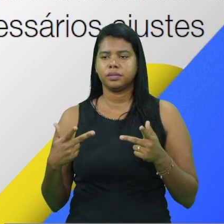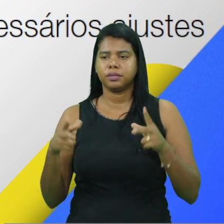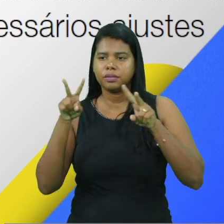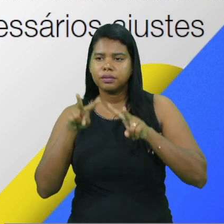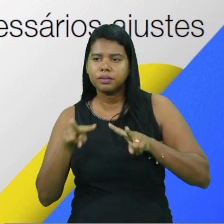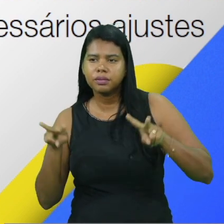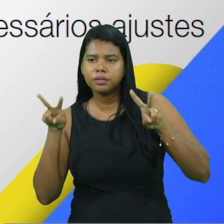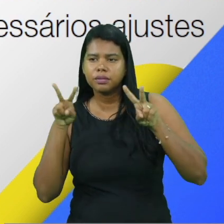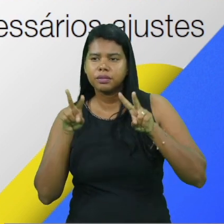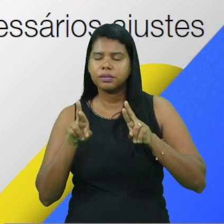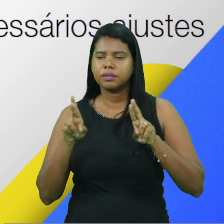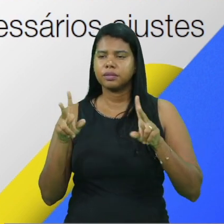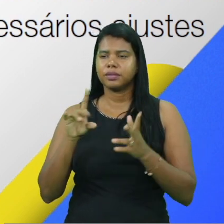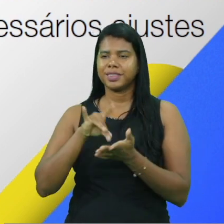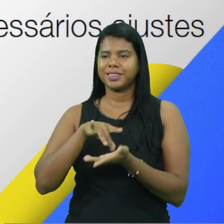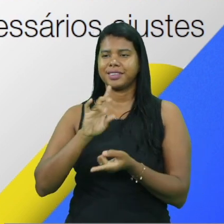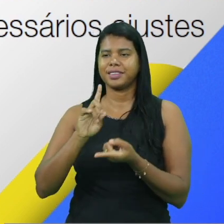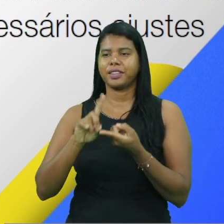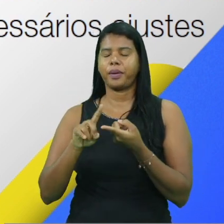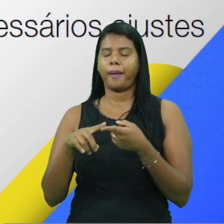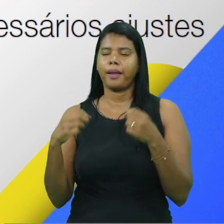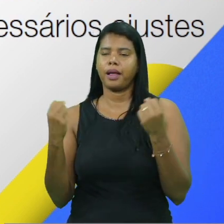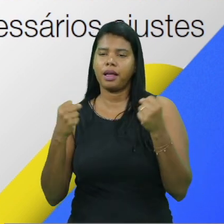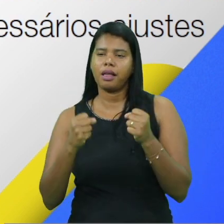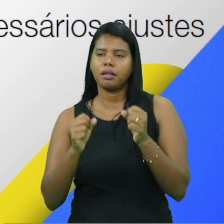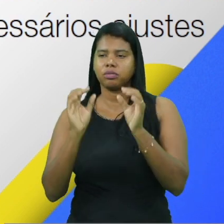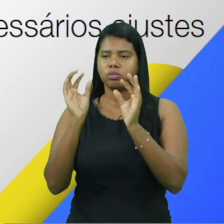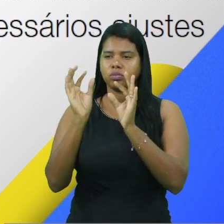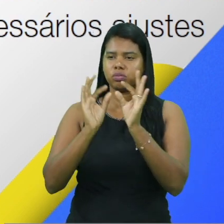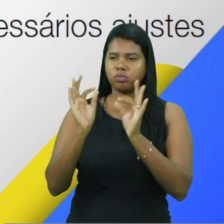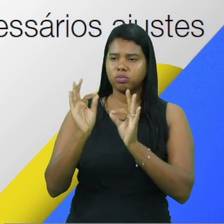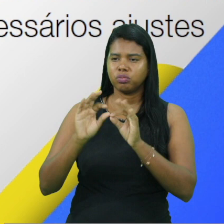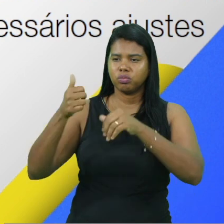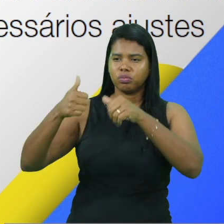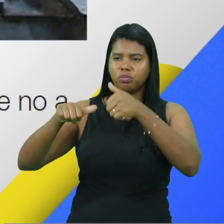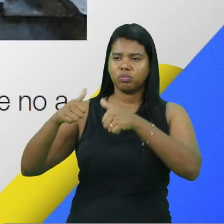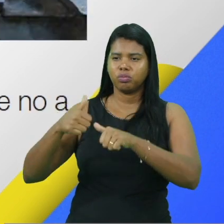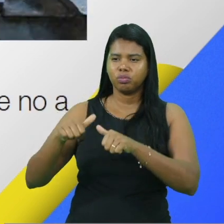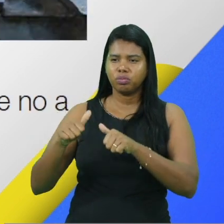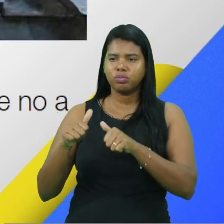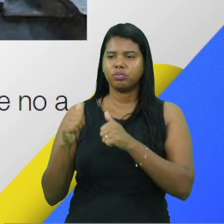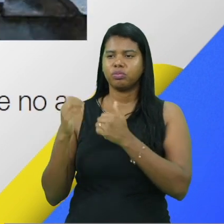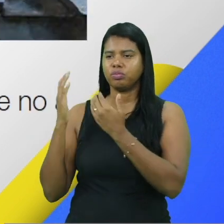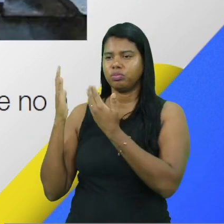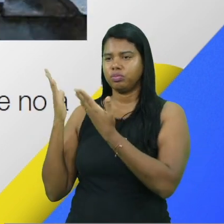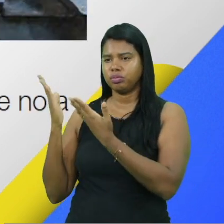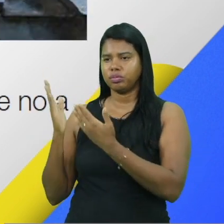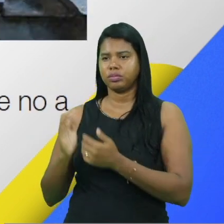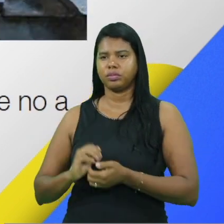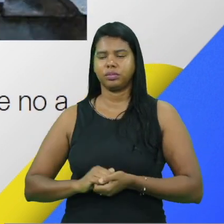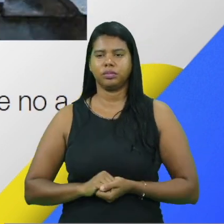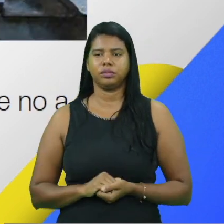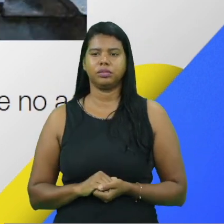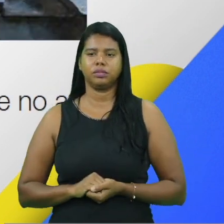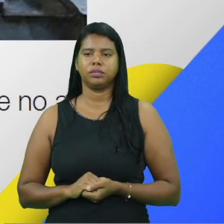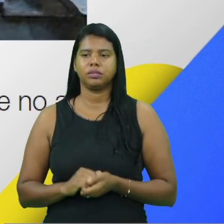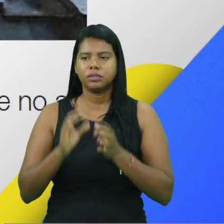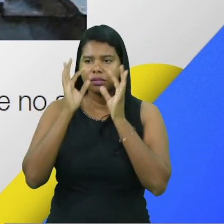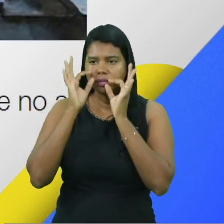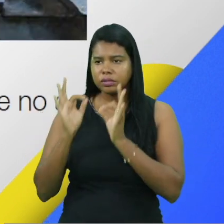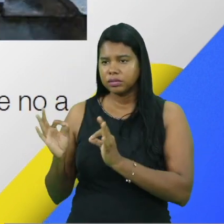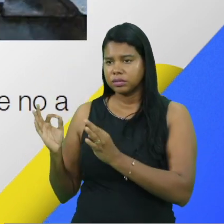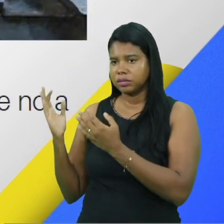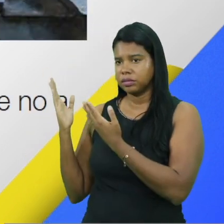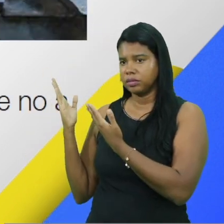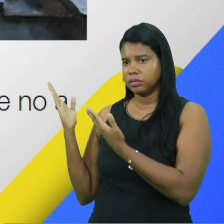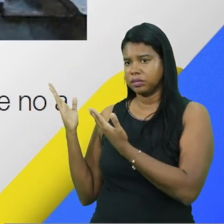diferentes combinações, são necessários ajustes específicos para certos pares. Como você pode ver aí, sem